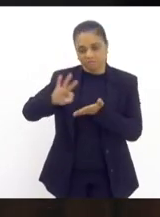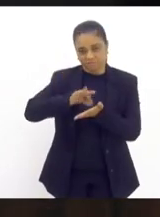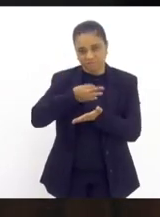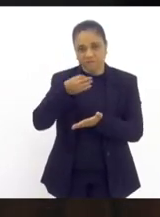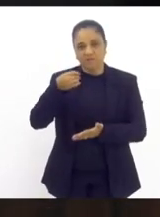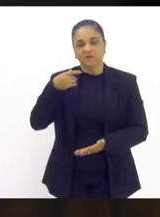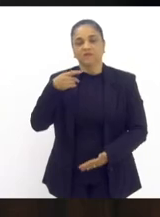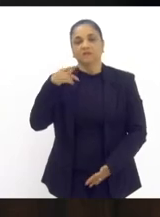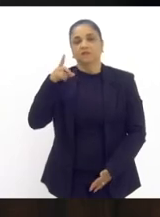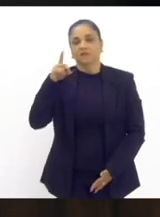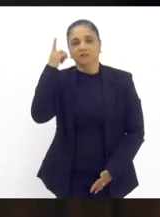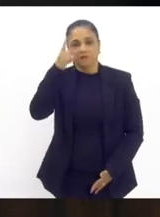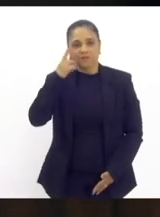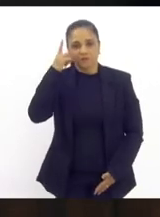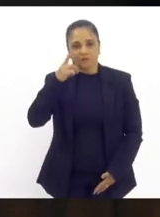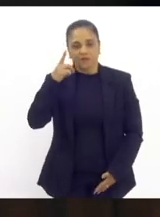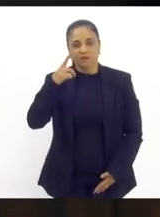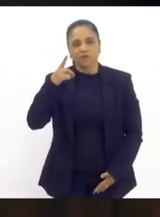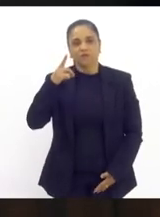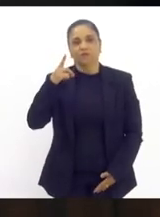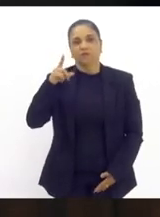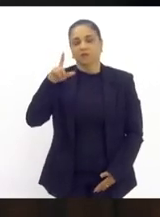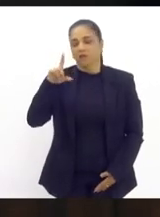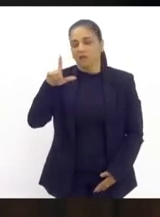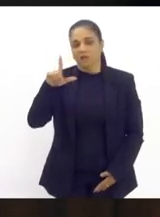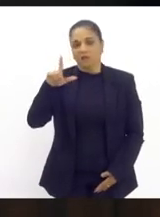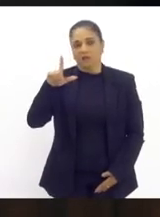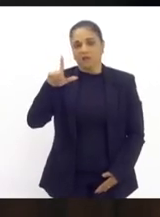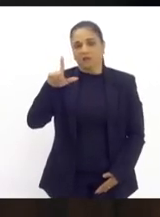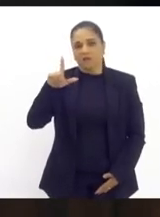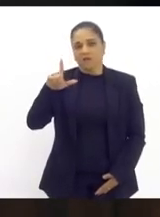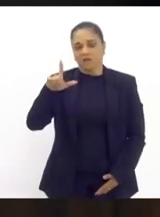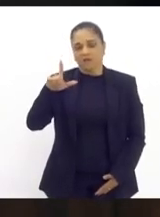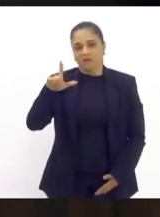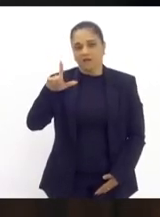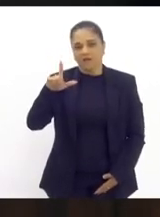cozzolino vossa excelência de 10 minutos um tempo regimental